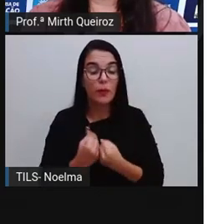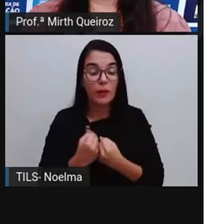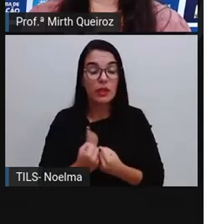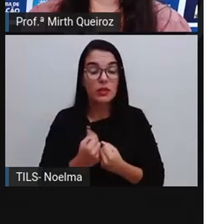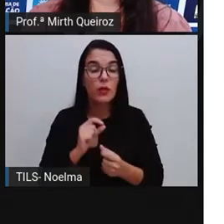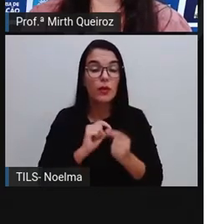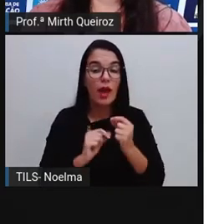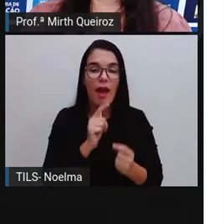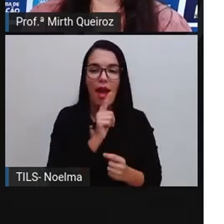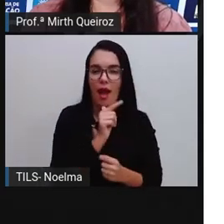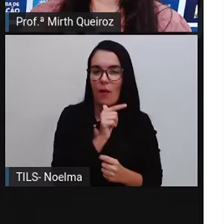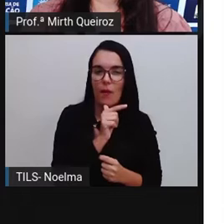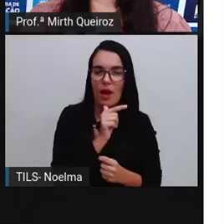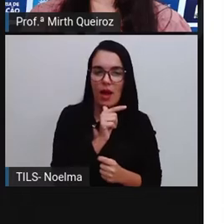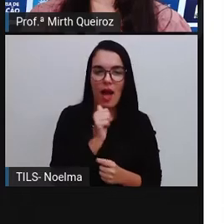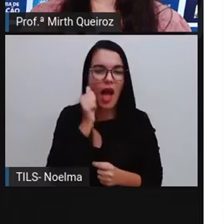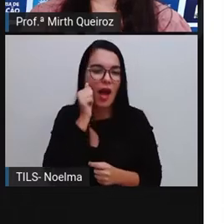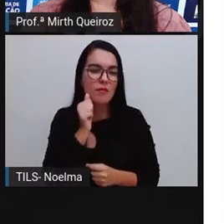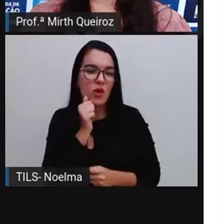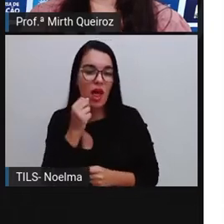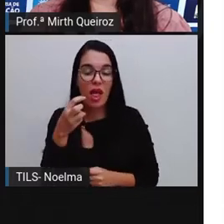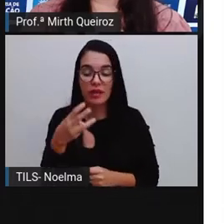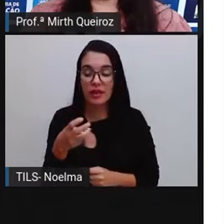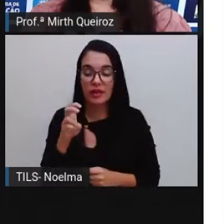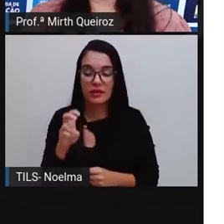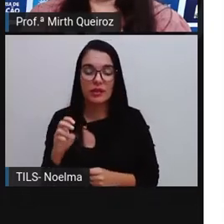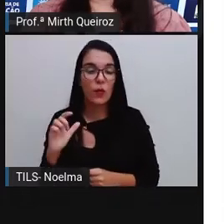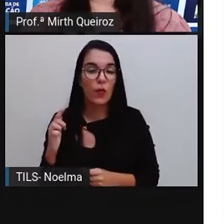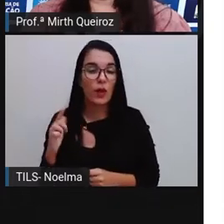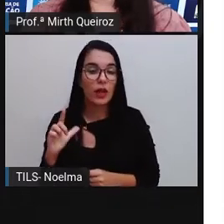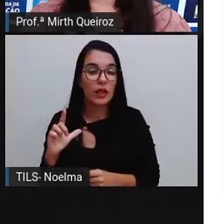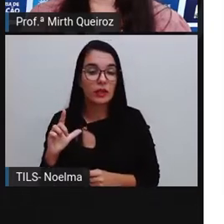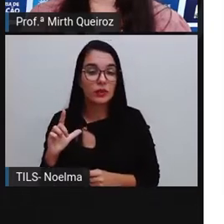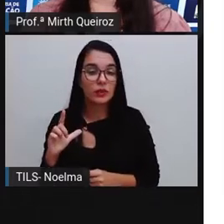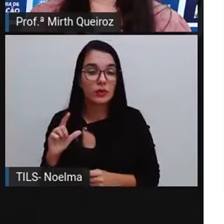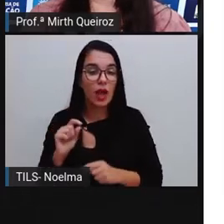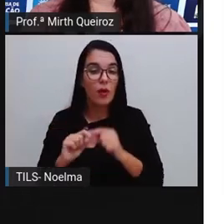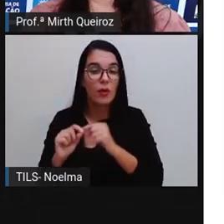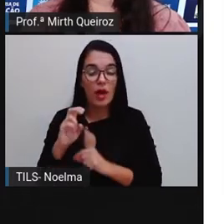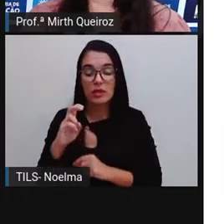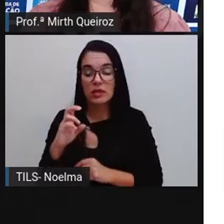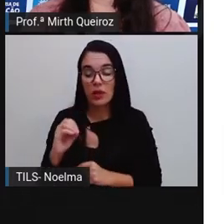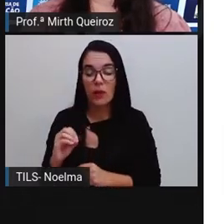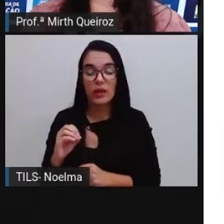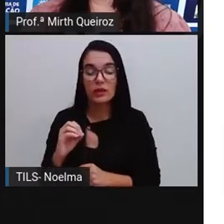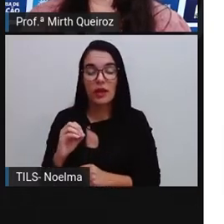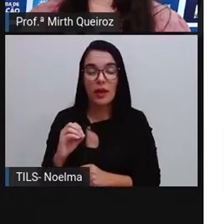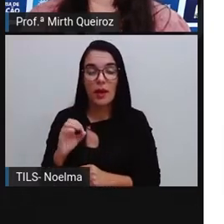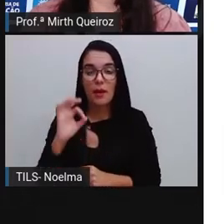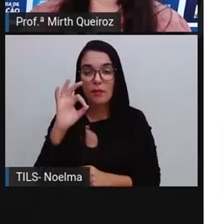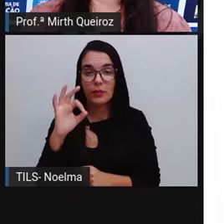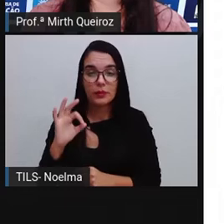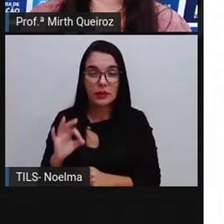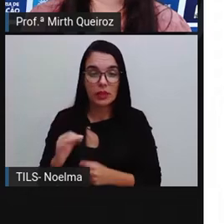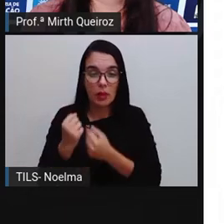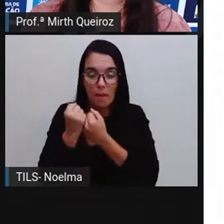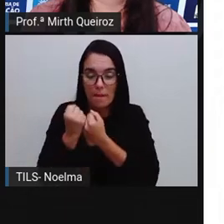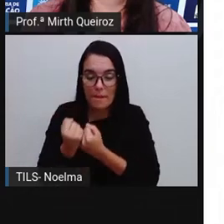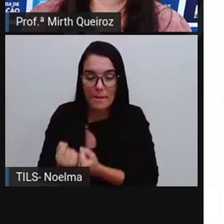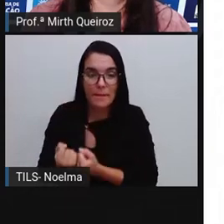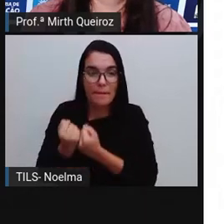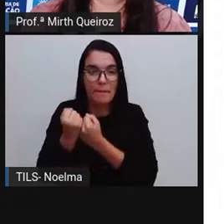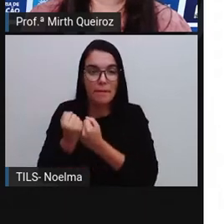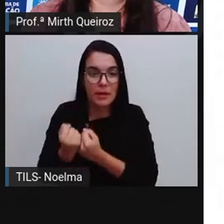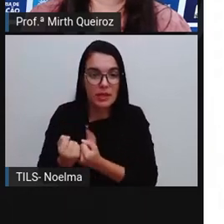da mulher, 35 litros, né, no corpo dela, né? 50% do peso dela vai ser composto